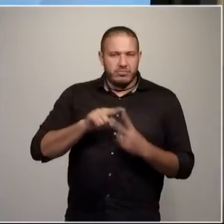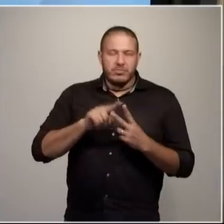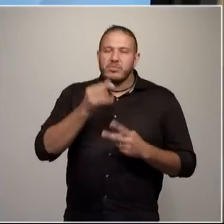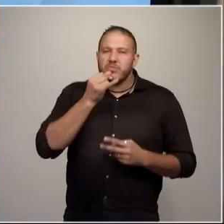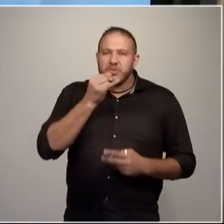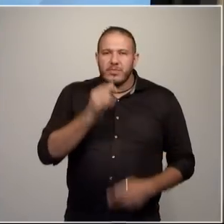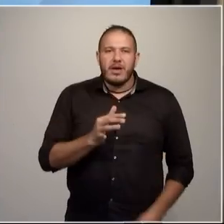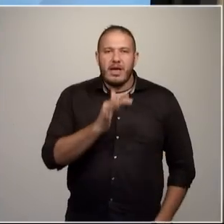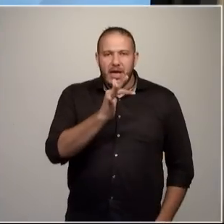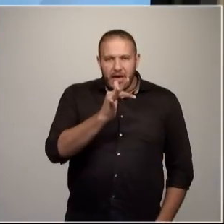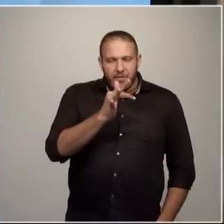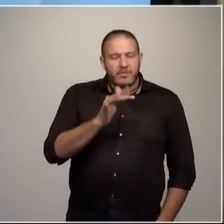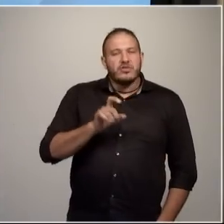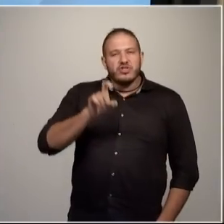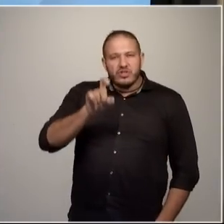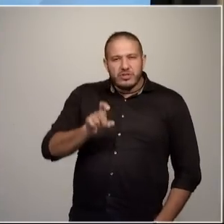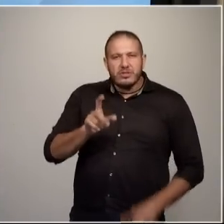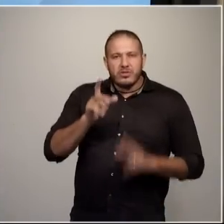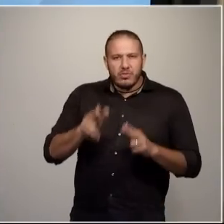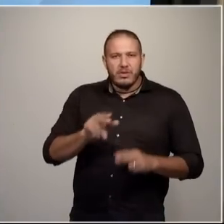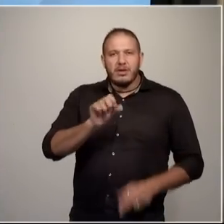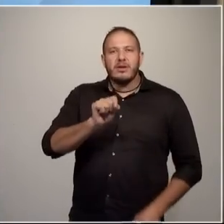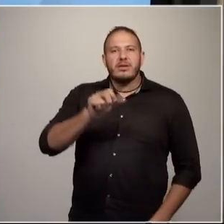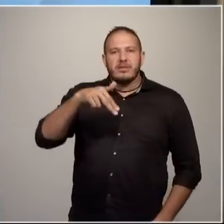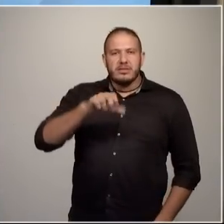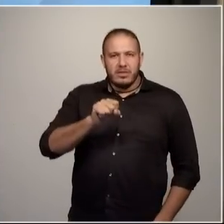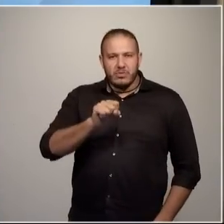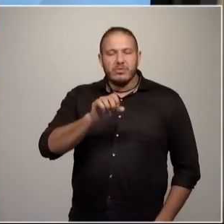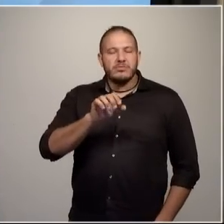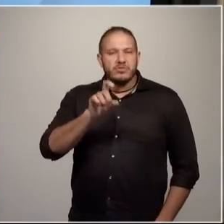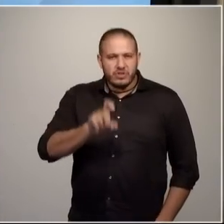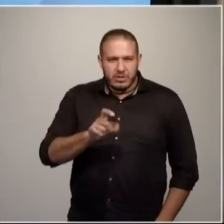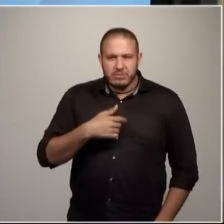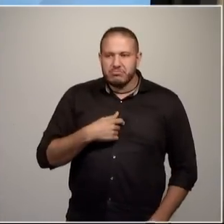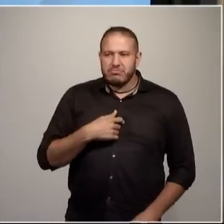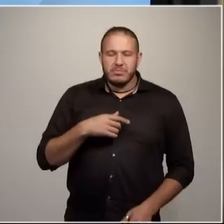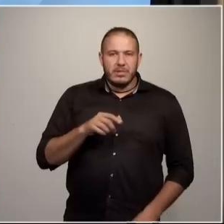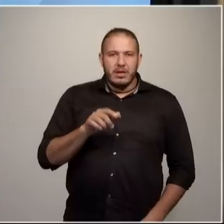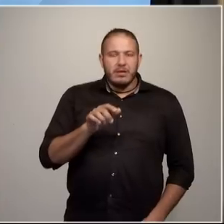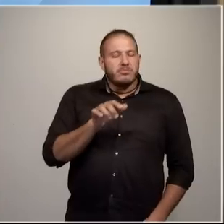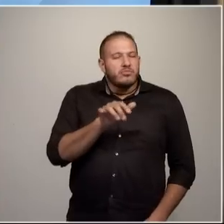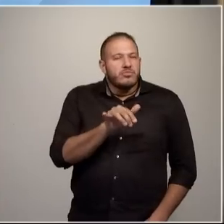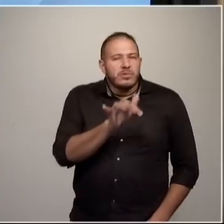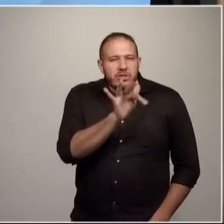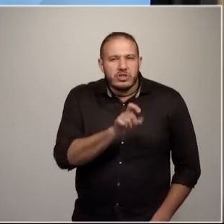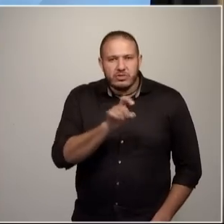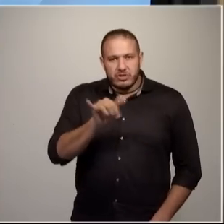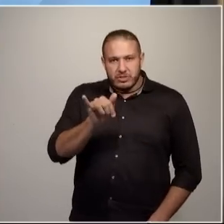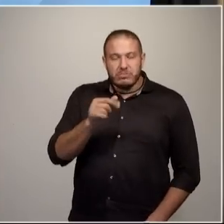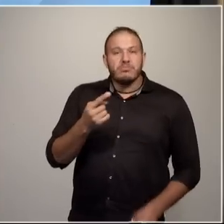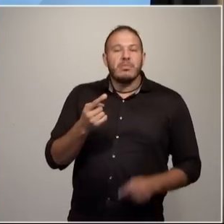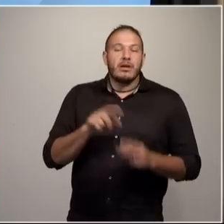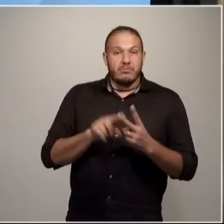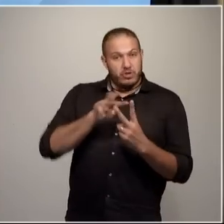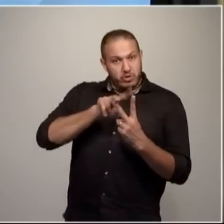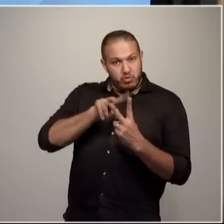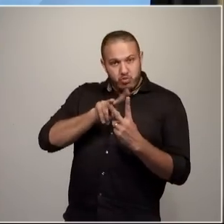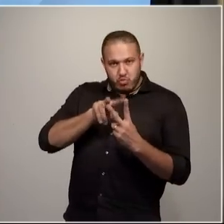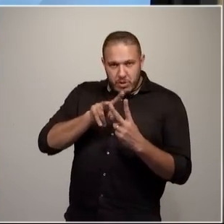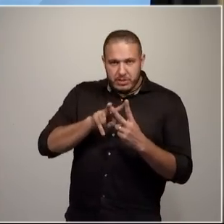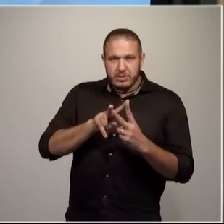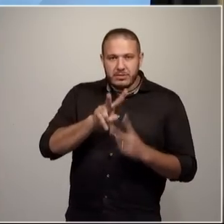função f de x igual a seno de x. Tem um x no domínio e um y, que é o valor do seno. Aqui as funções são de duas